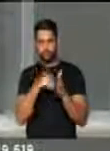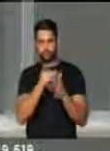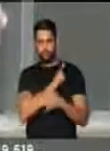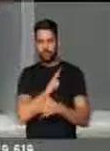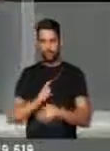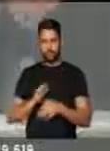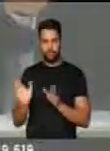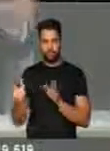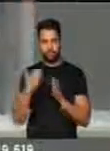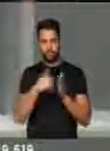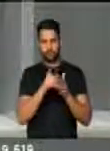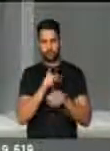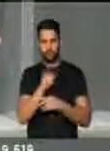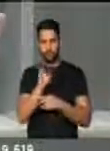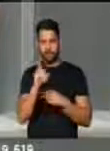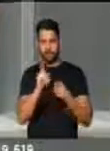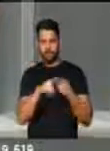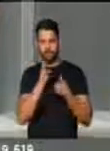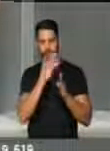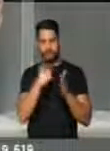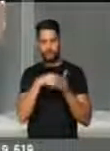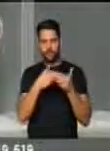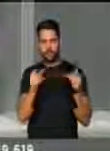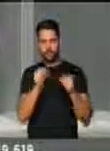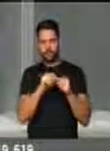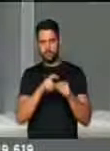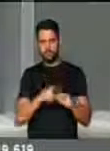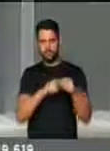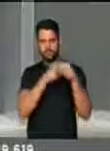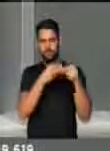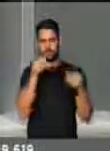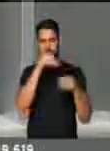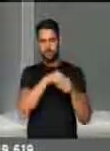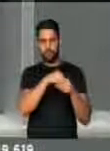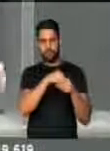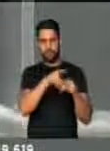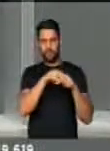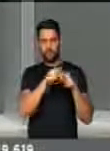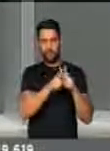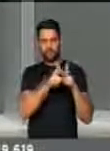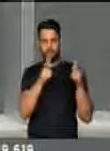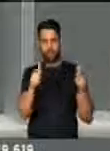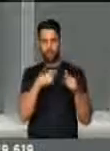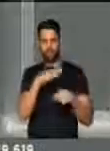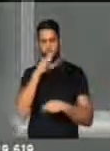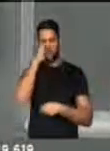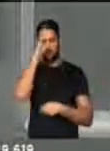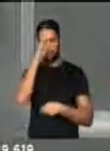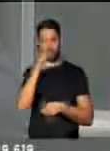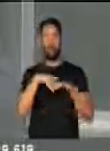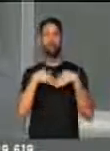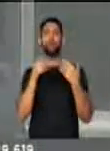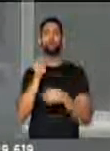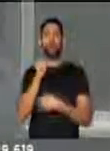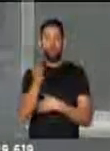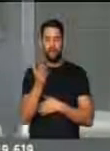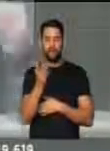governo, todo o PMDB e todos os seus aliados para a maior prioridade. Qual é?